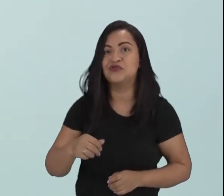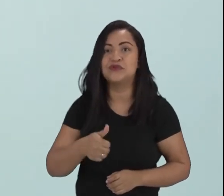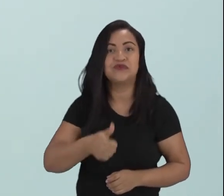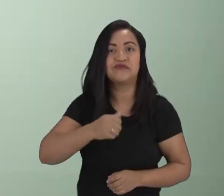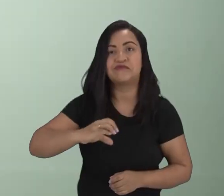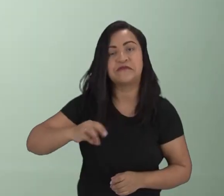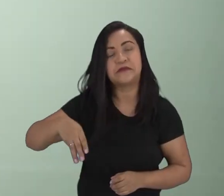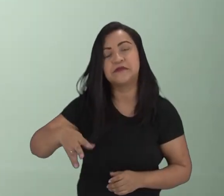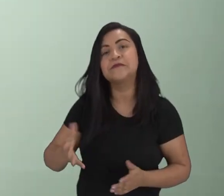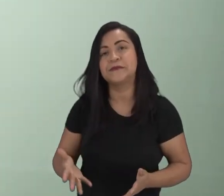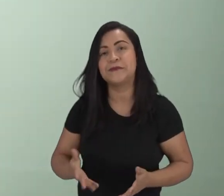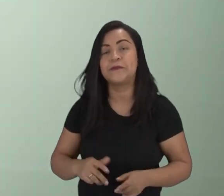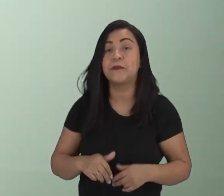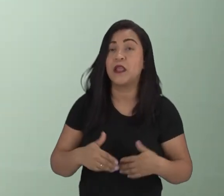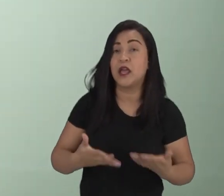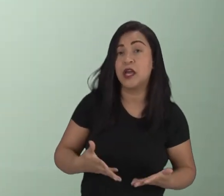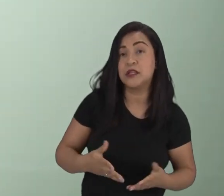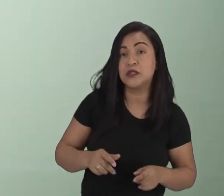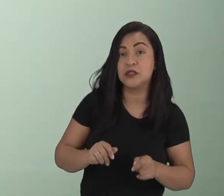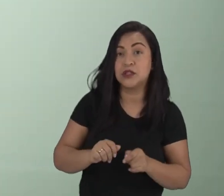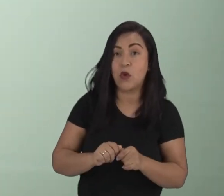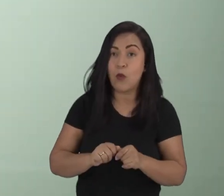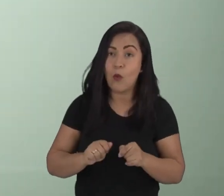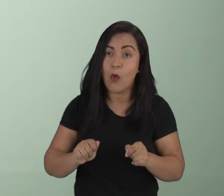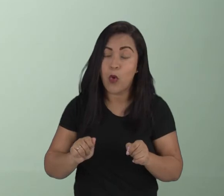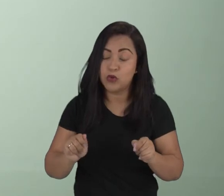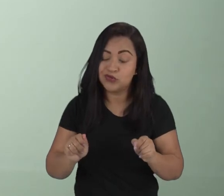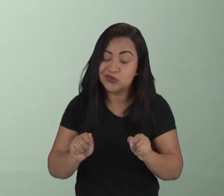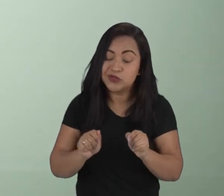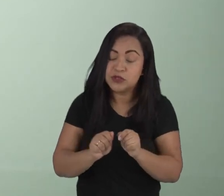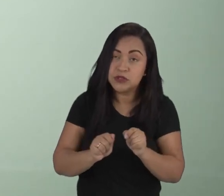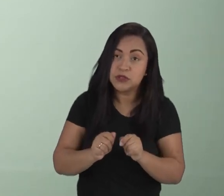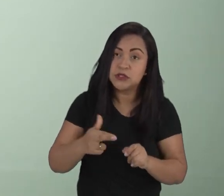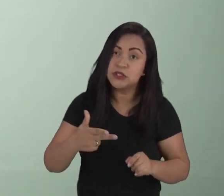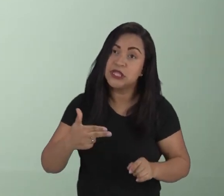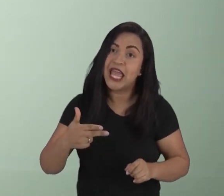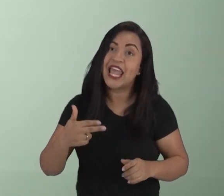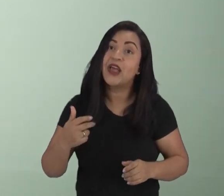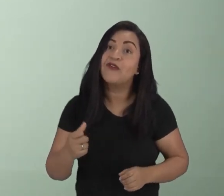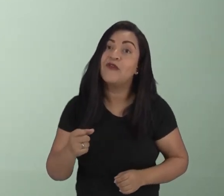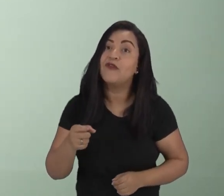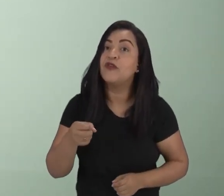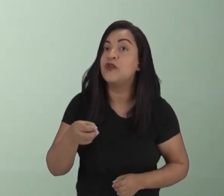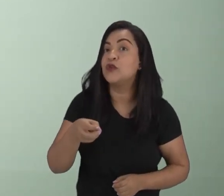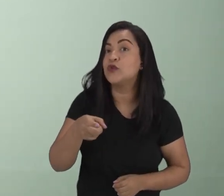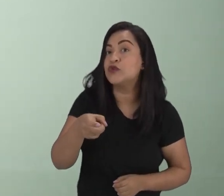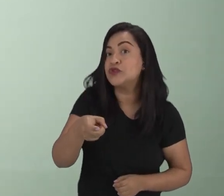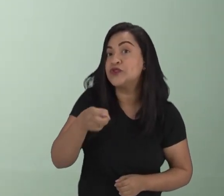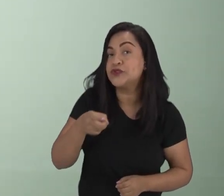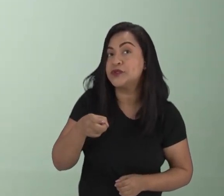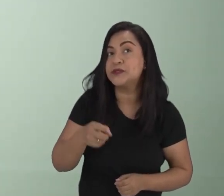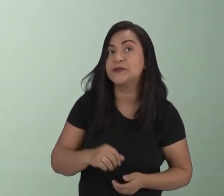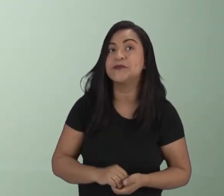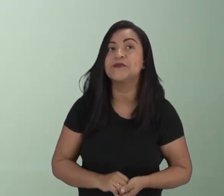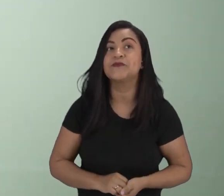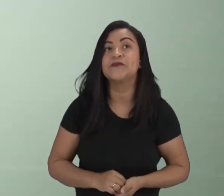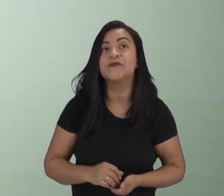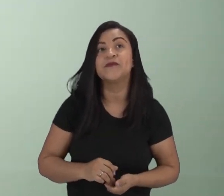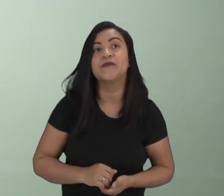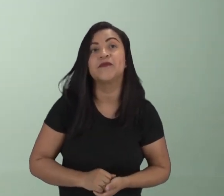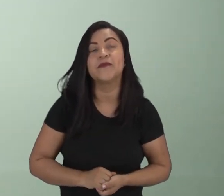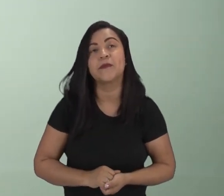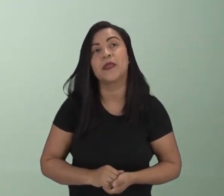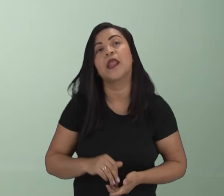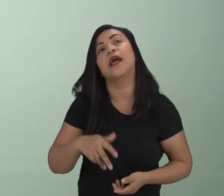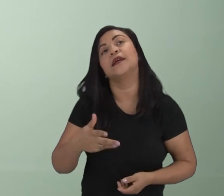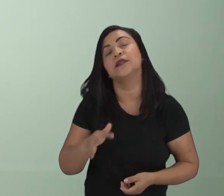centímetro. Então, a quantidade da diminuição é o valor de X ou a elongação. Então, seguindo